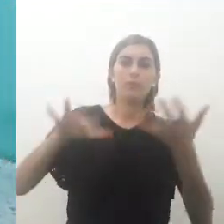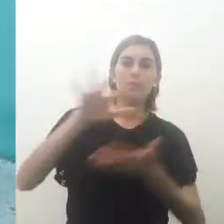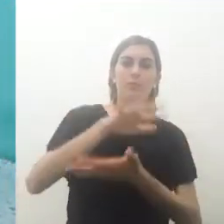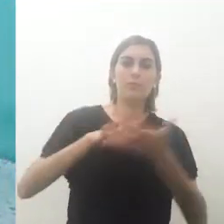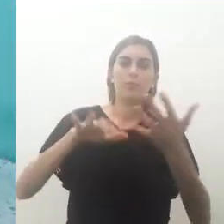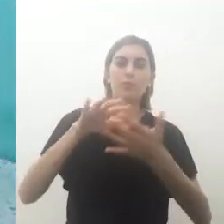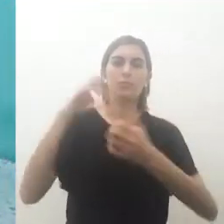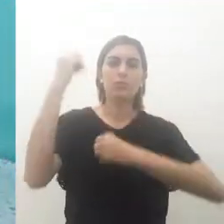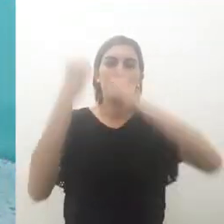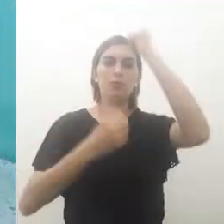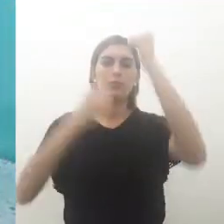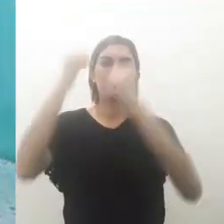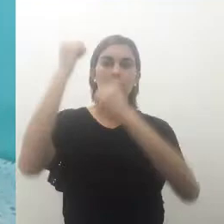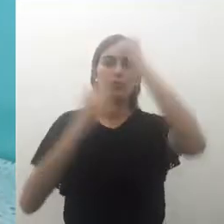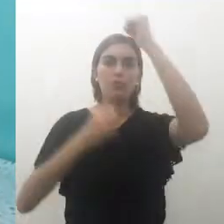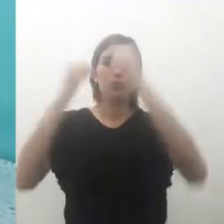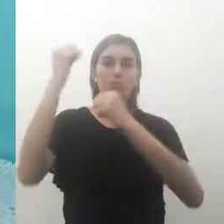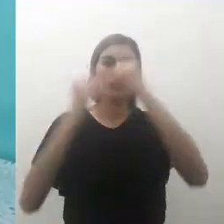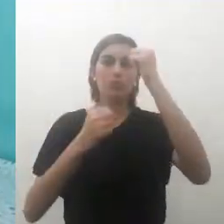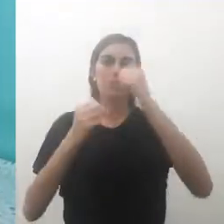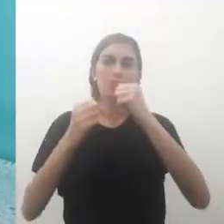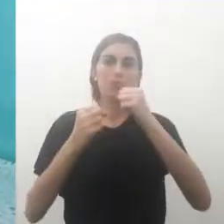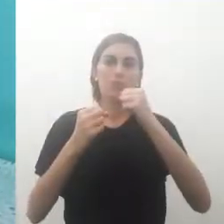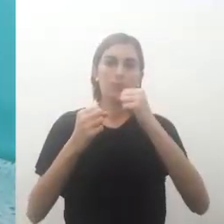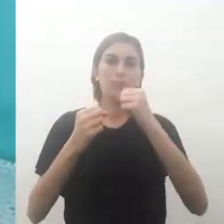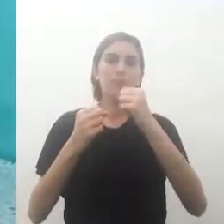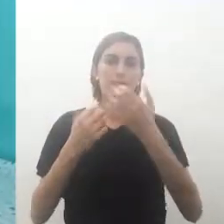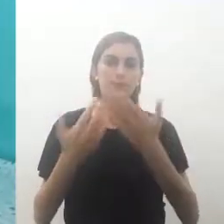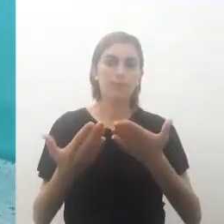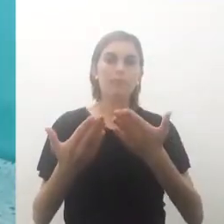da Revolução Industrial. E